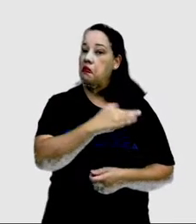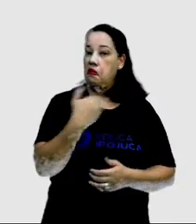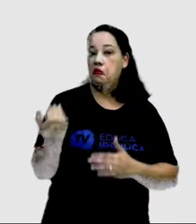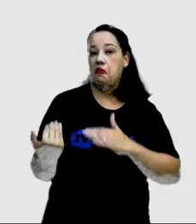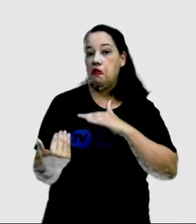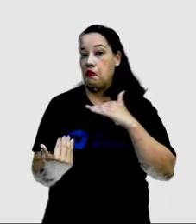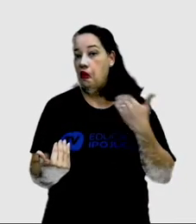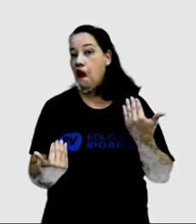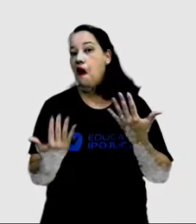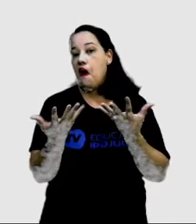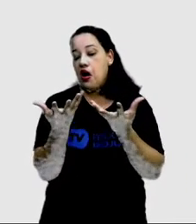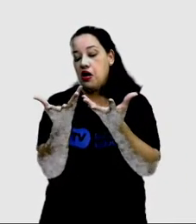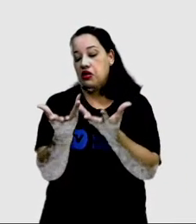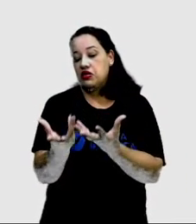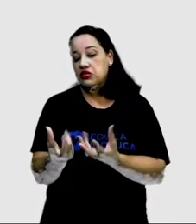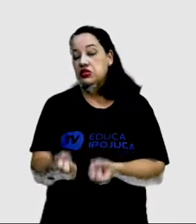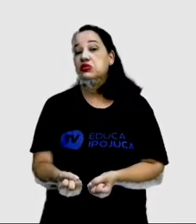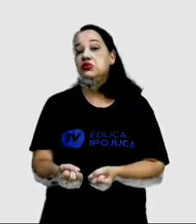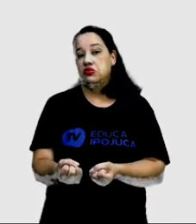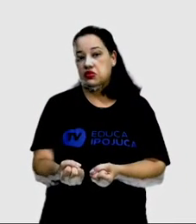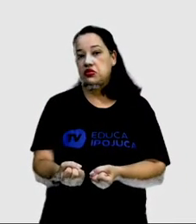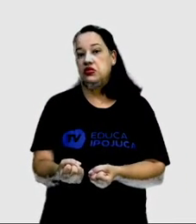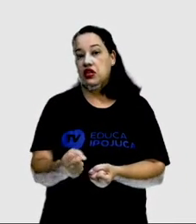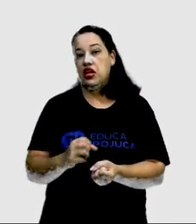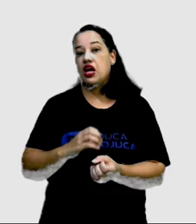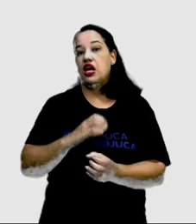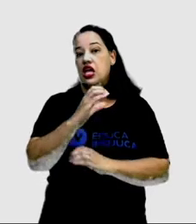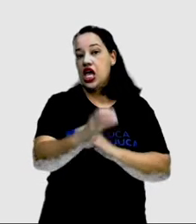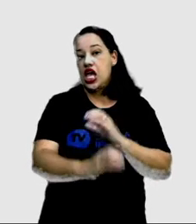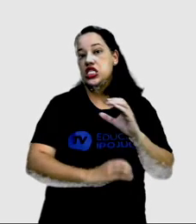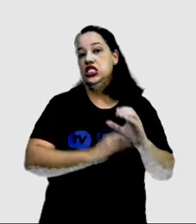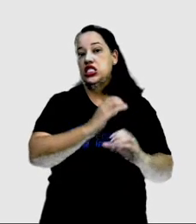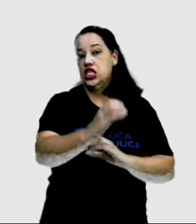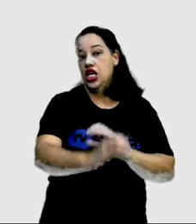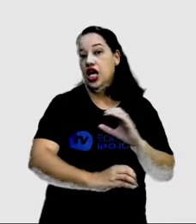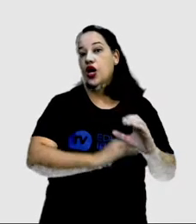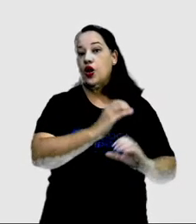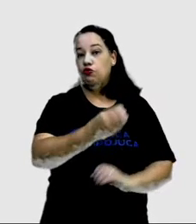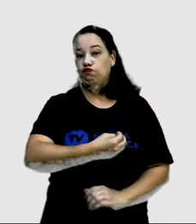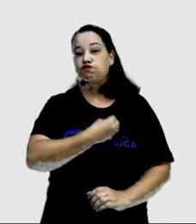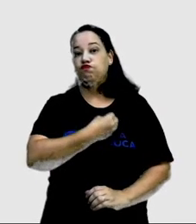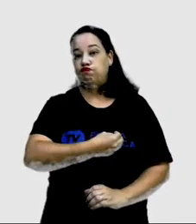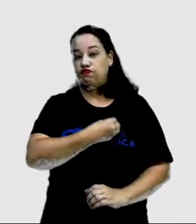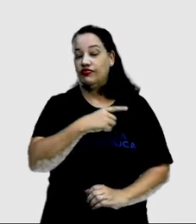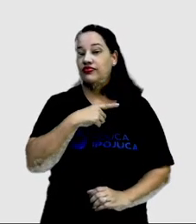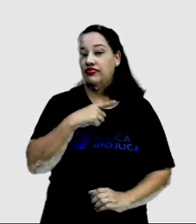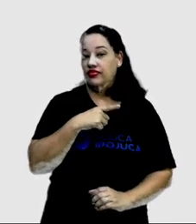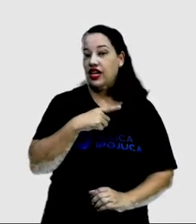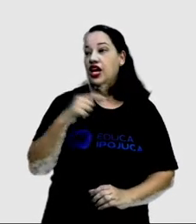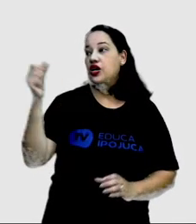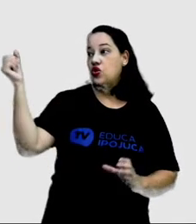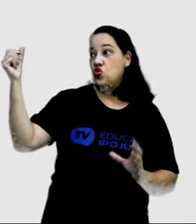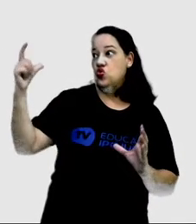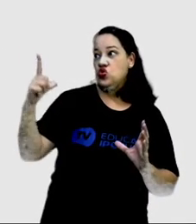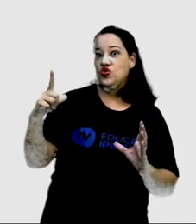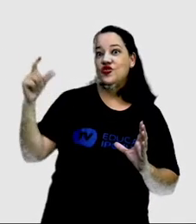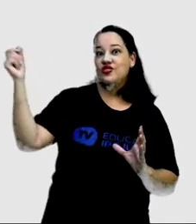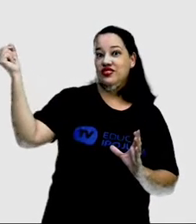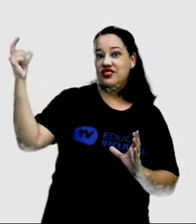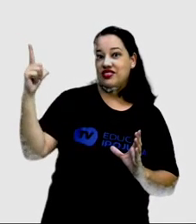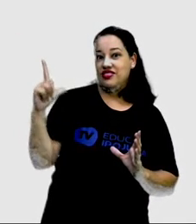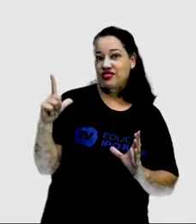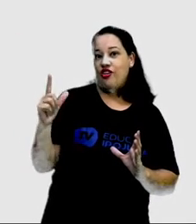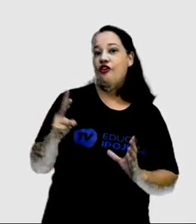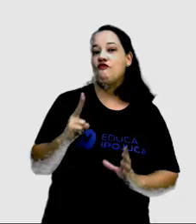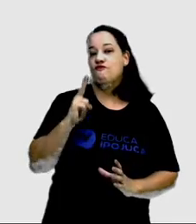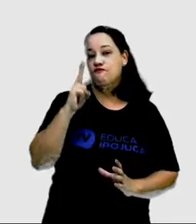também, sendo absorvida pelo solo, e esse ciclo vital acontecendo. E o sol, claro, imperando lá na sua condição